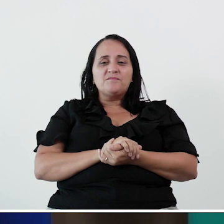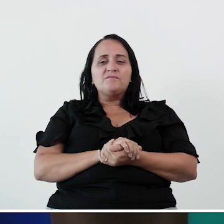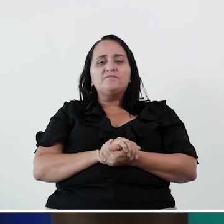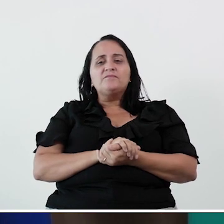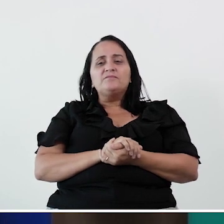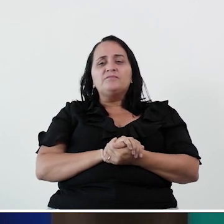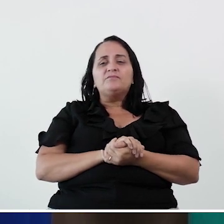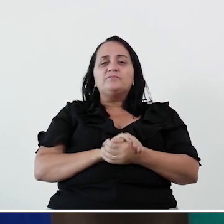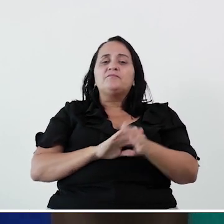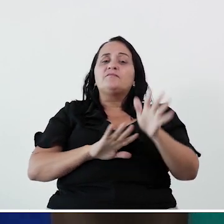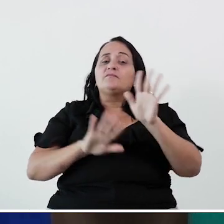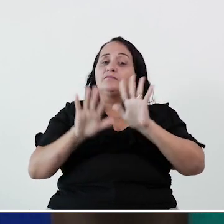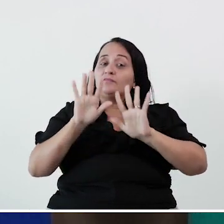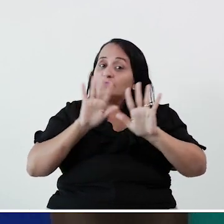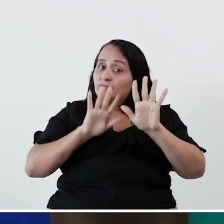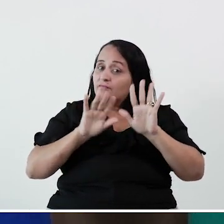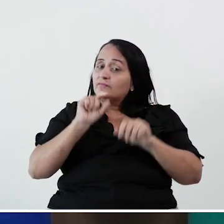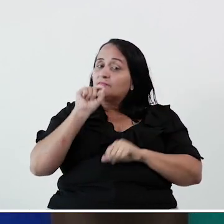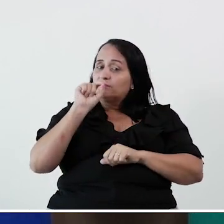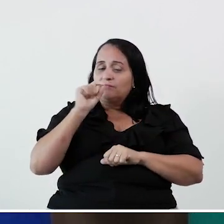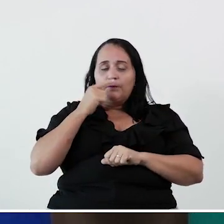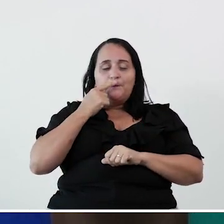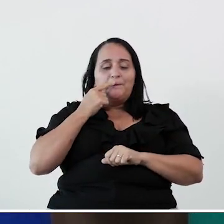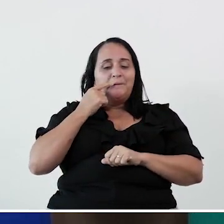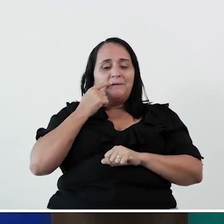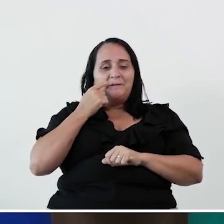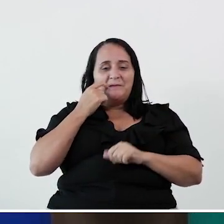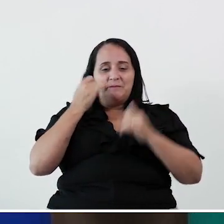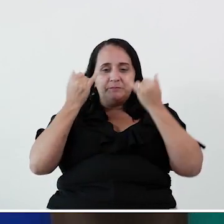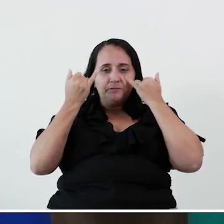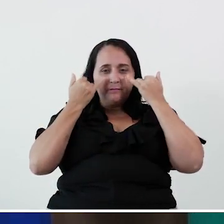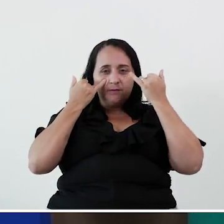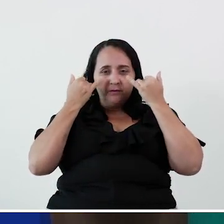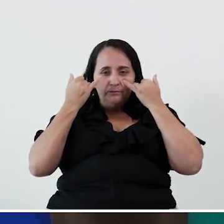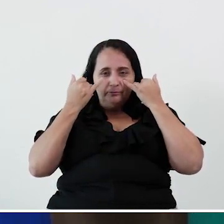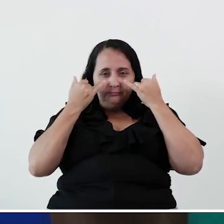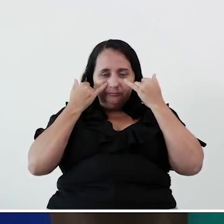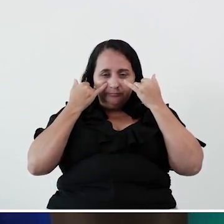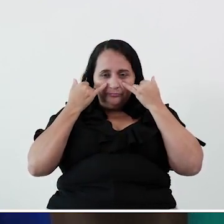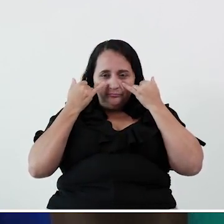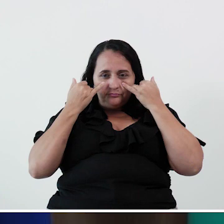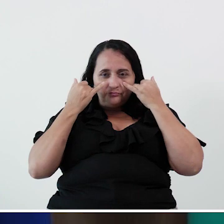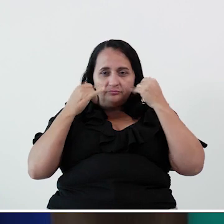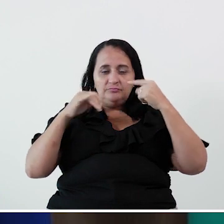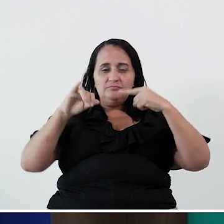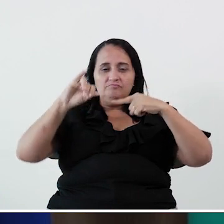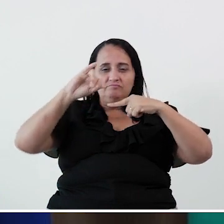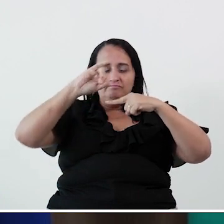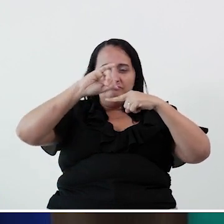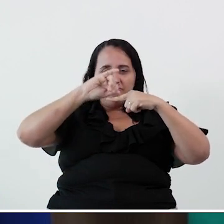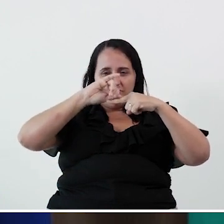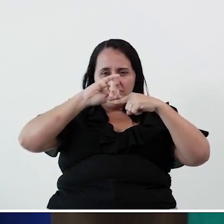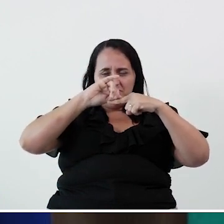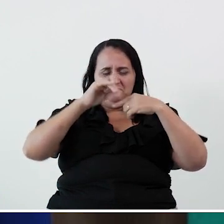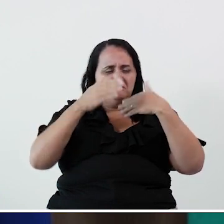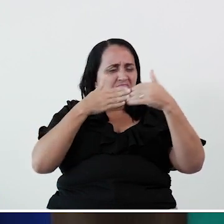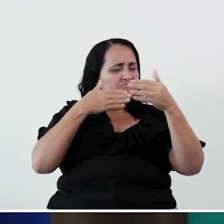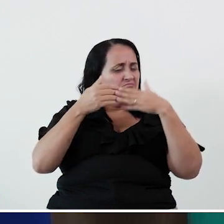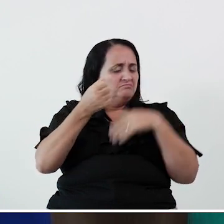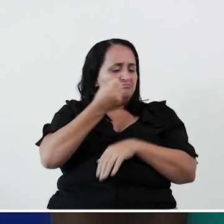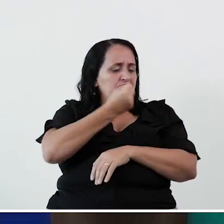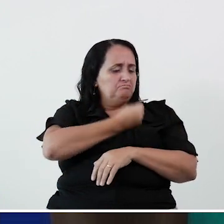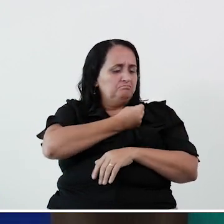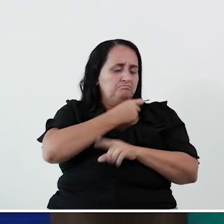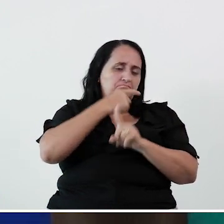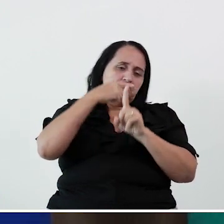Tomando cuidado com a seguinte informação. No numerador, eu posso colocar qualquer número,